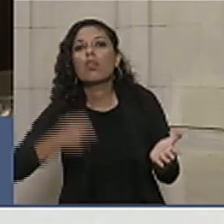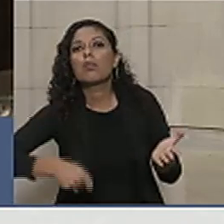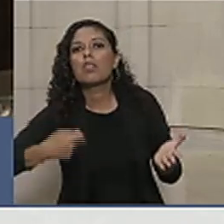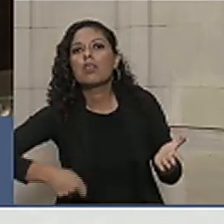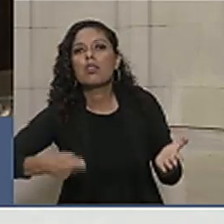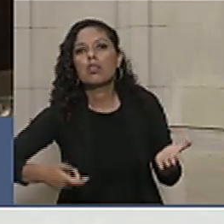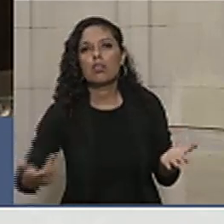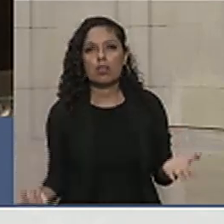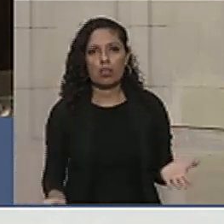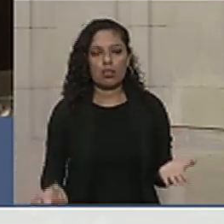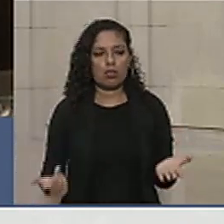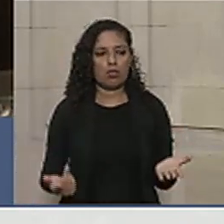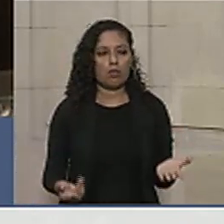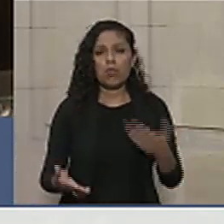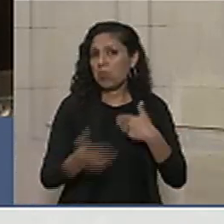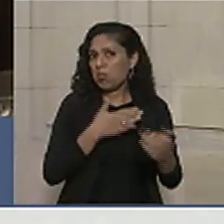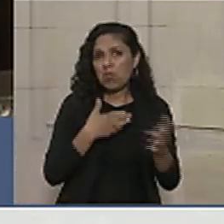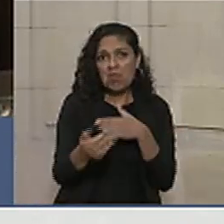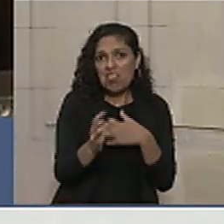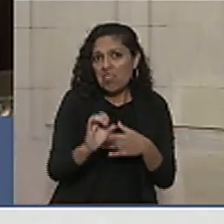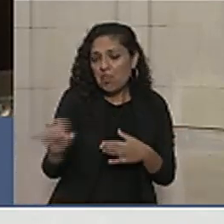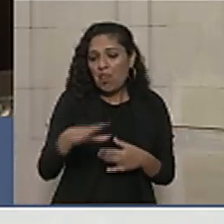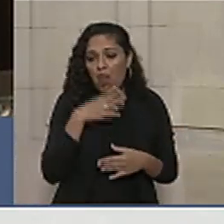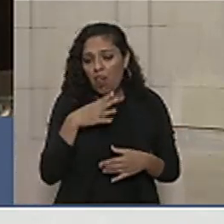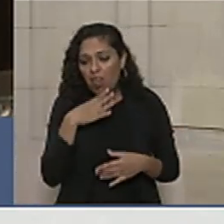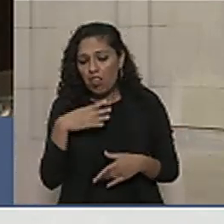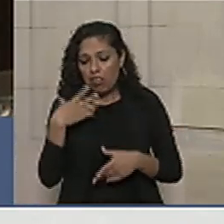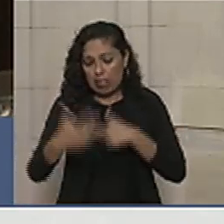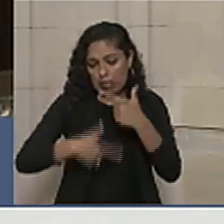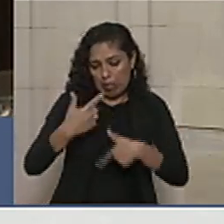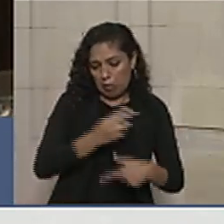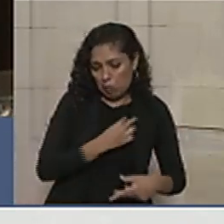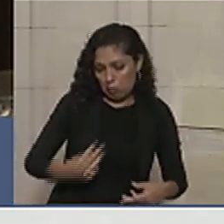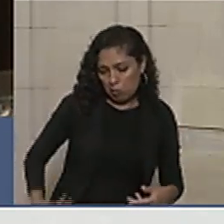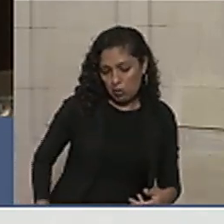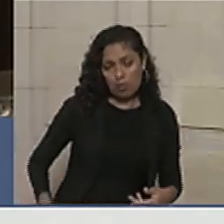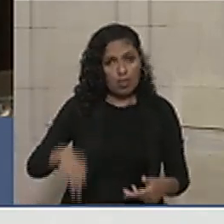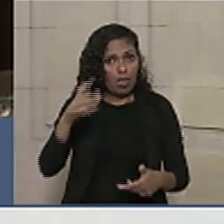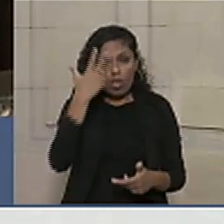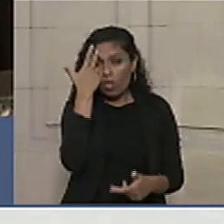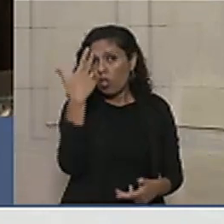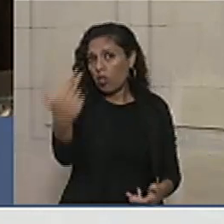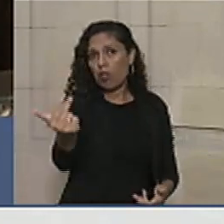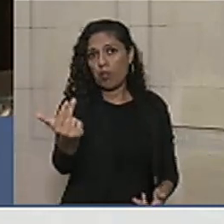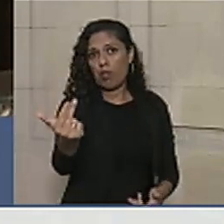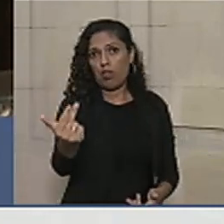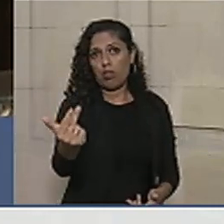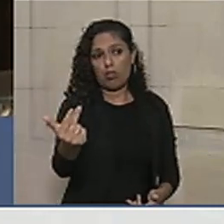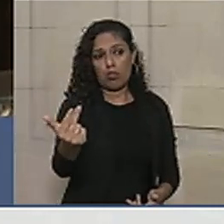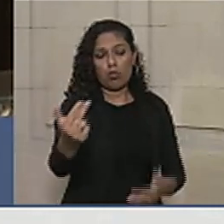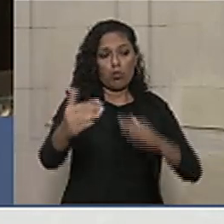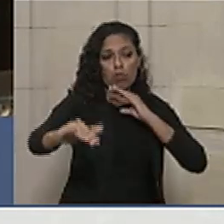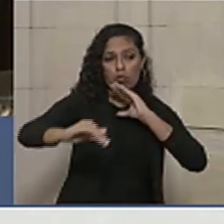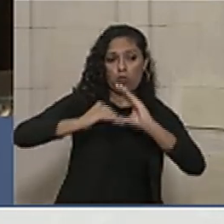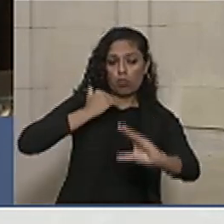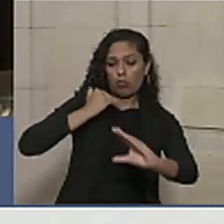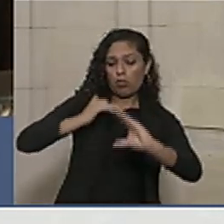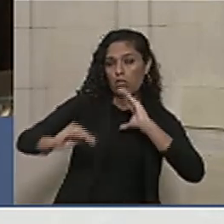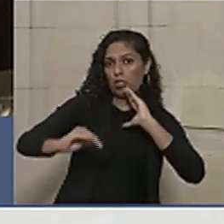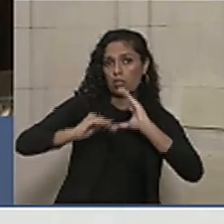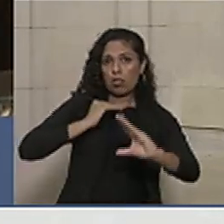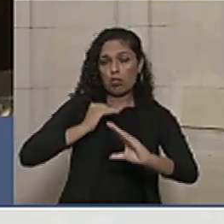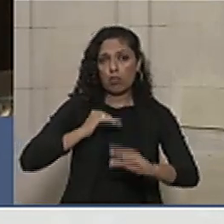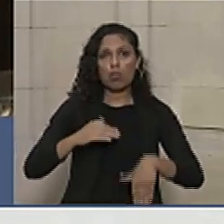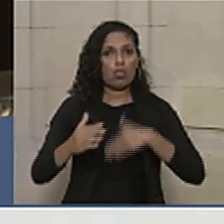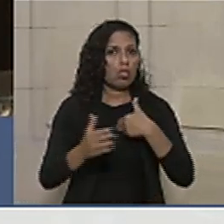Isto não é questão de conhecer ou não o parlamento. É uma regra base de comunicação.